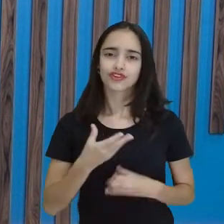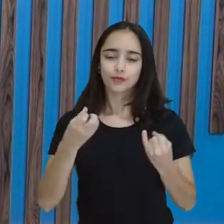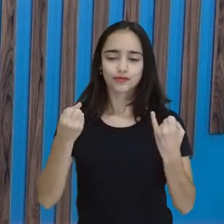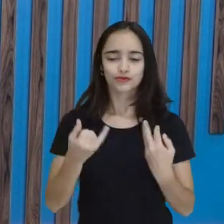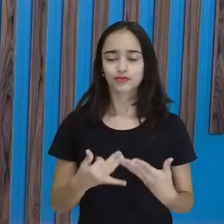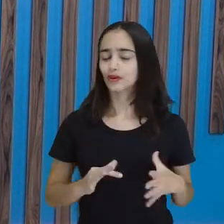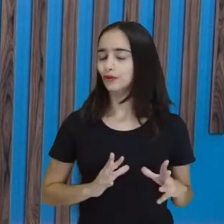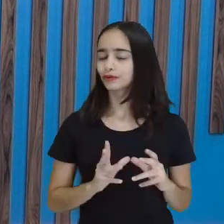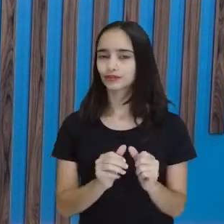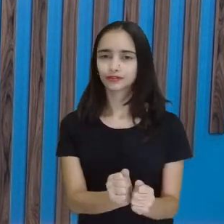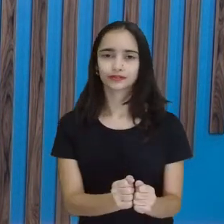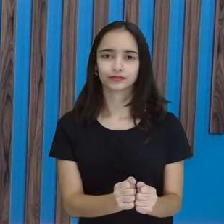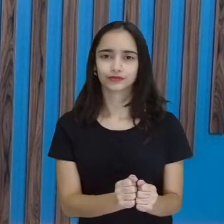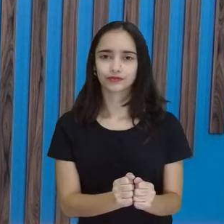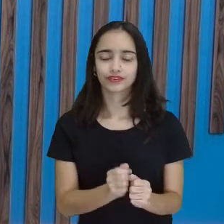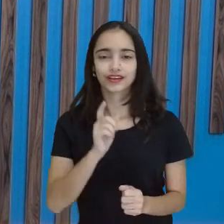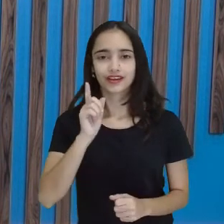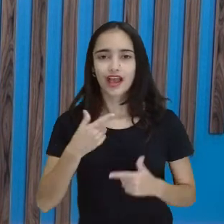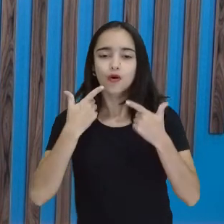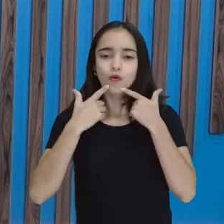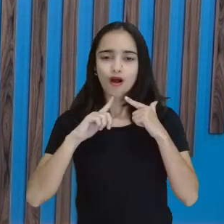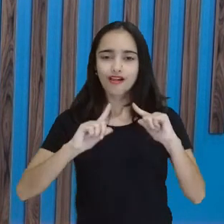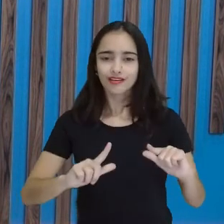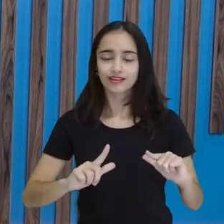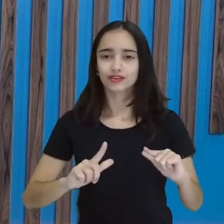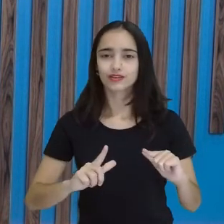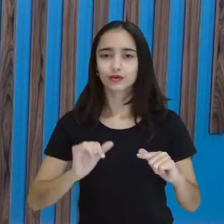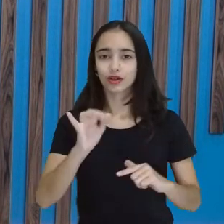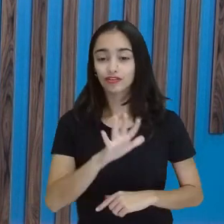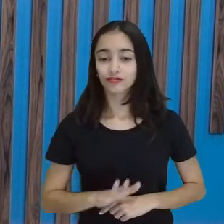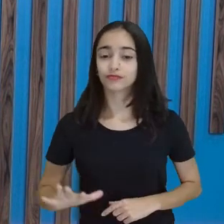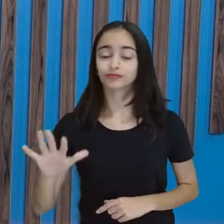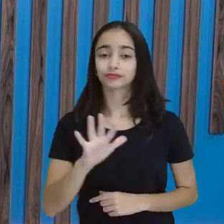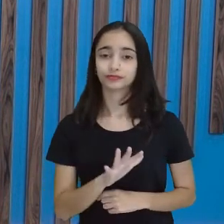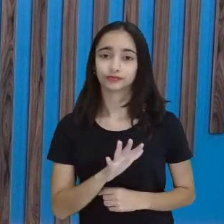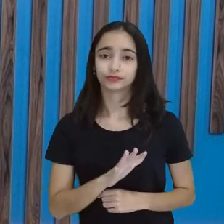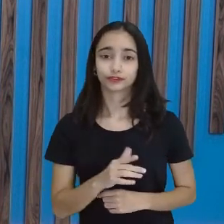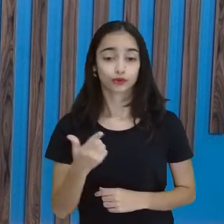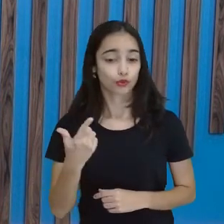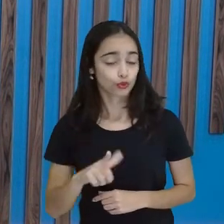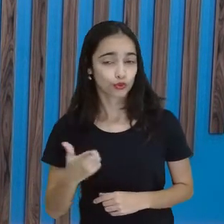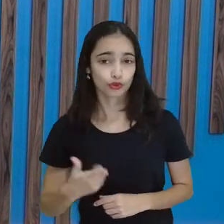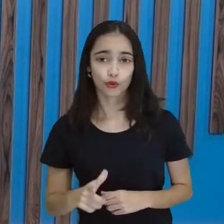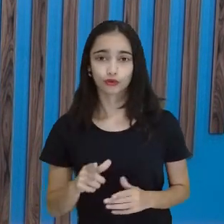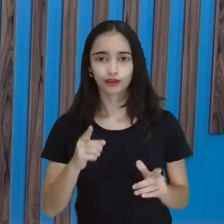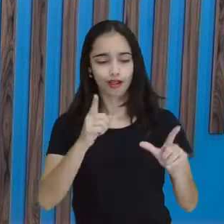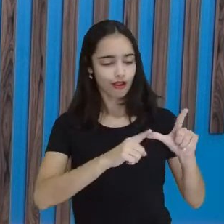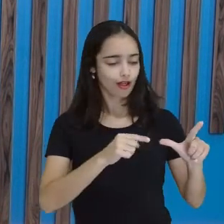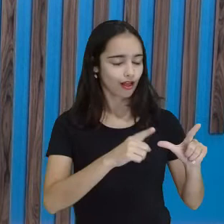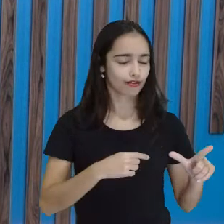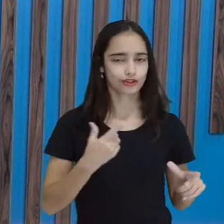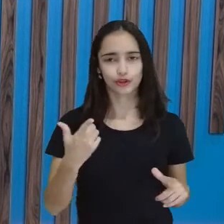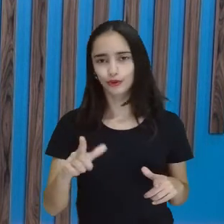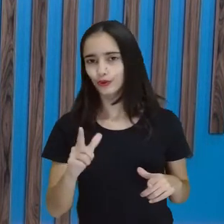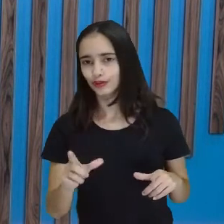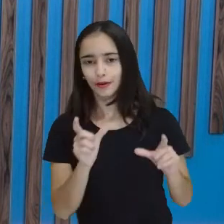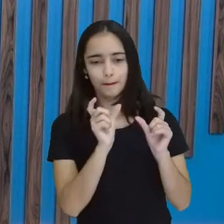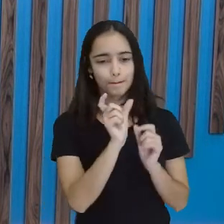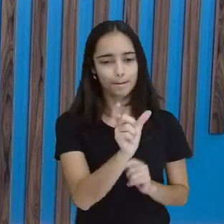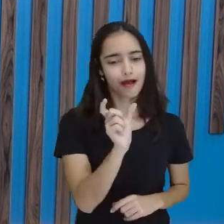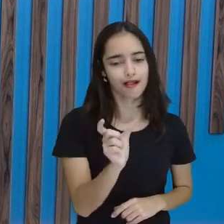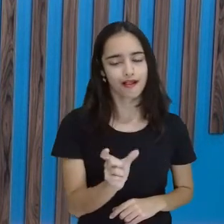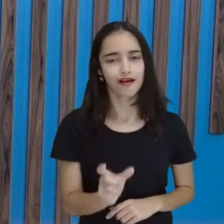quem eu vou escrever esse cartaz, onde eu vou colocar esse cartaz, não é? Geralmente, é interessante que o cartaz fique